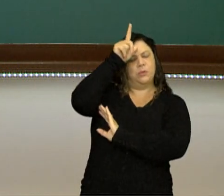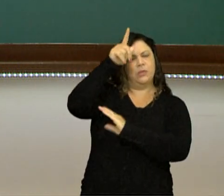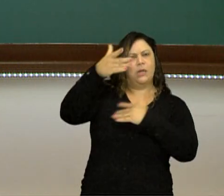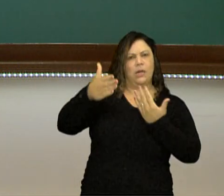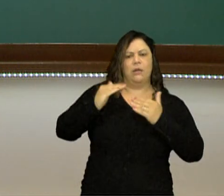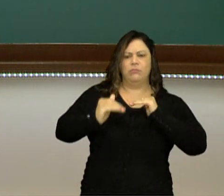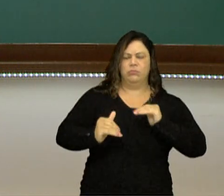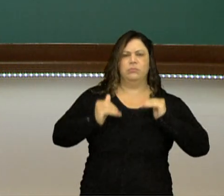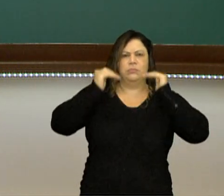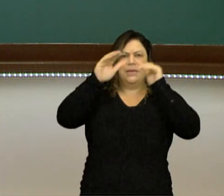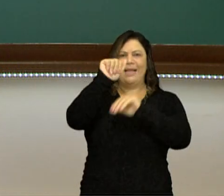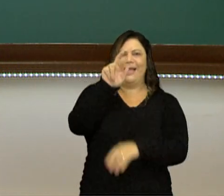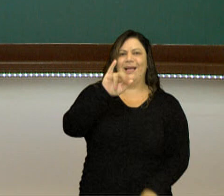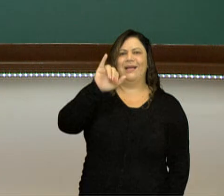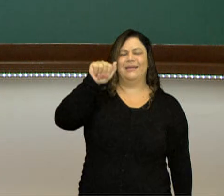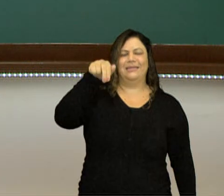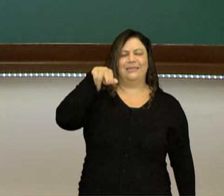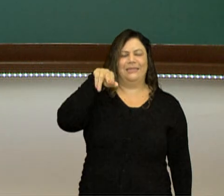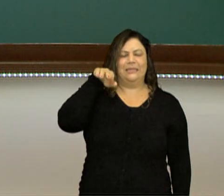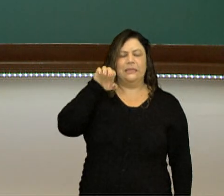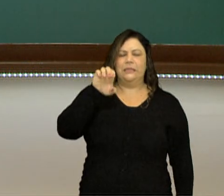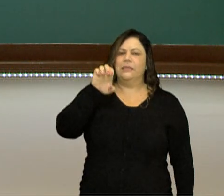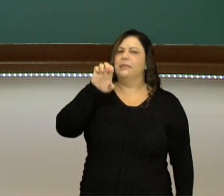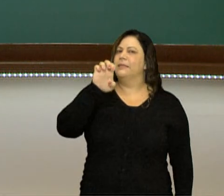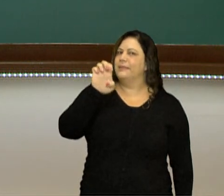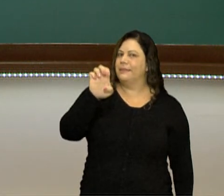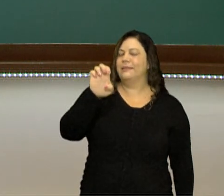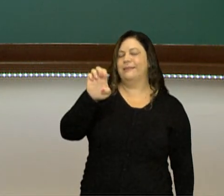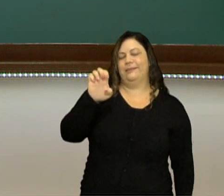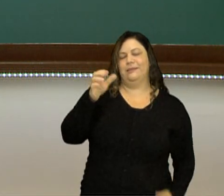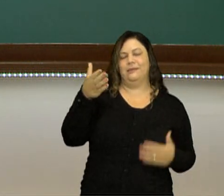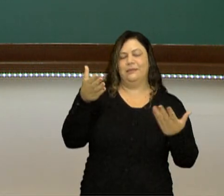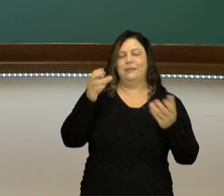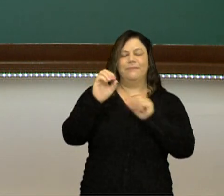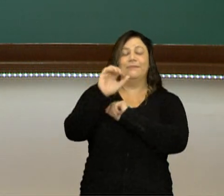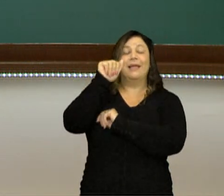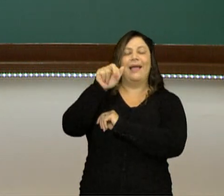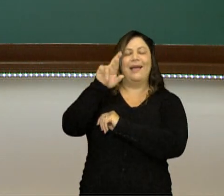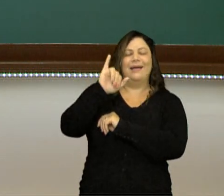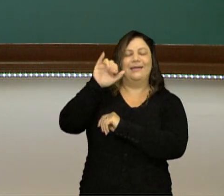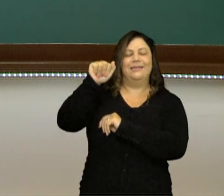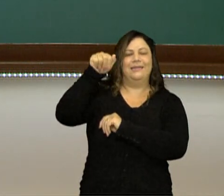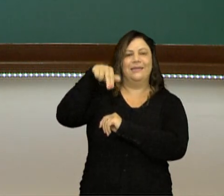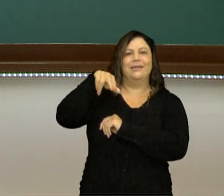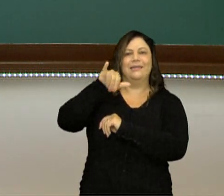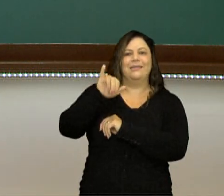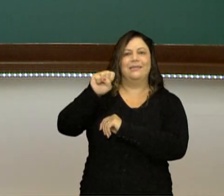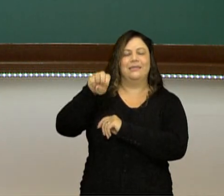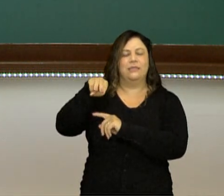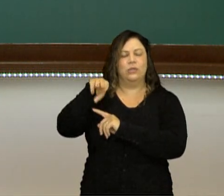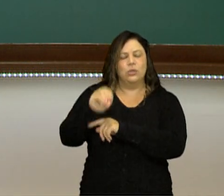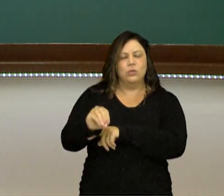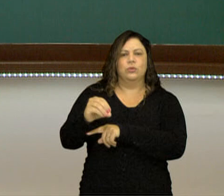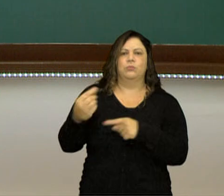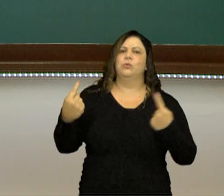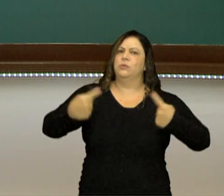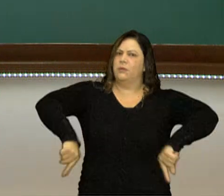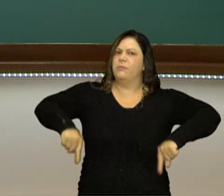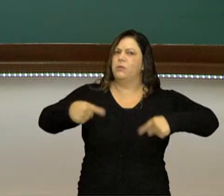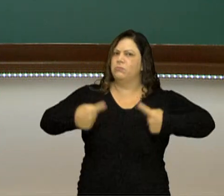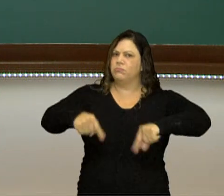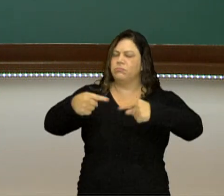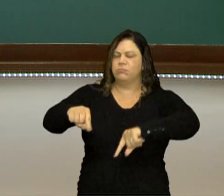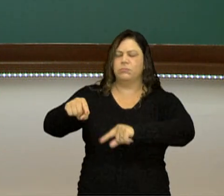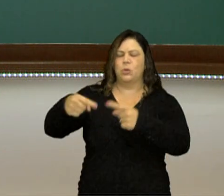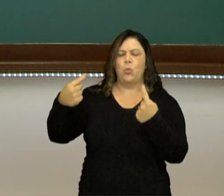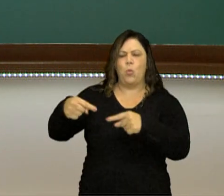do arianismo, a teoria da pureza genética dos alemães. E, novamente, havia os inimigos do Estado. Vamos lembrar que